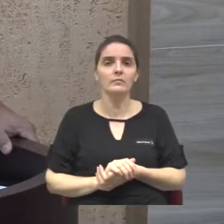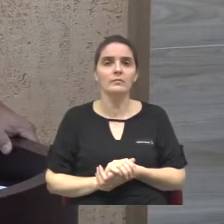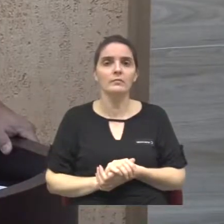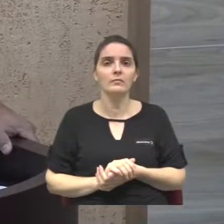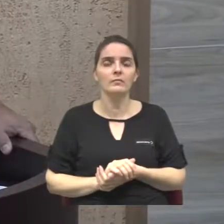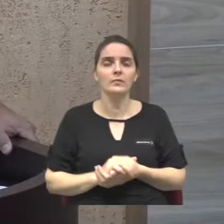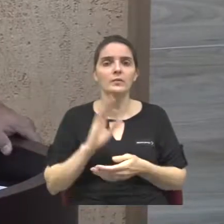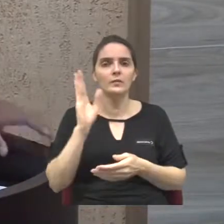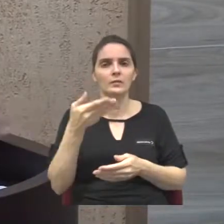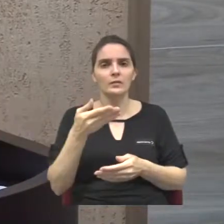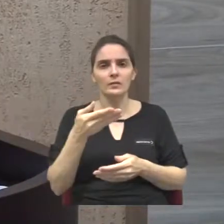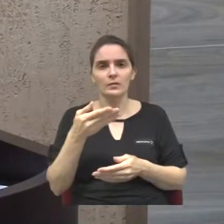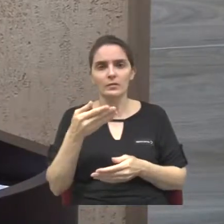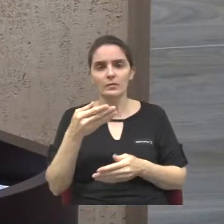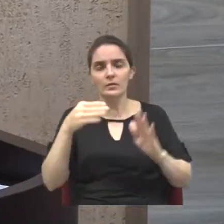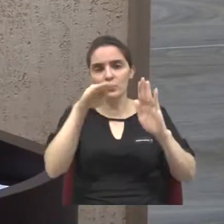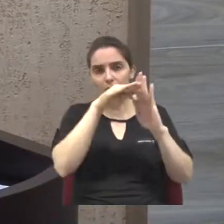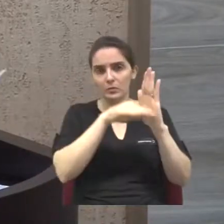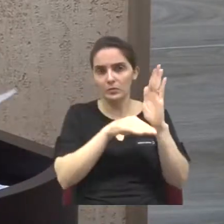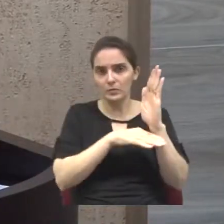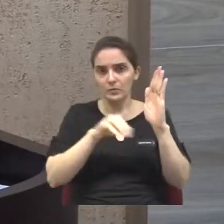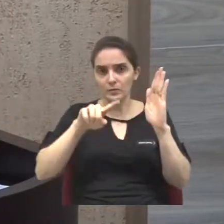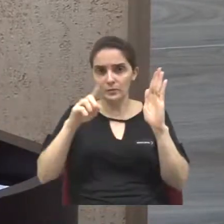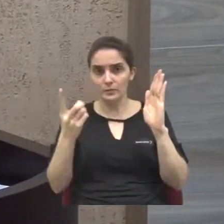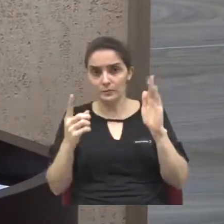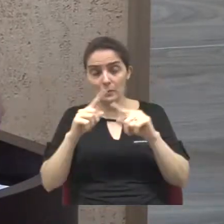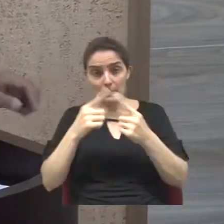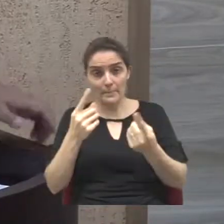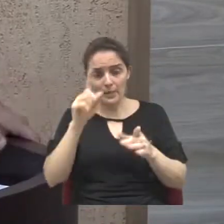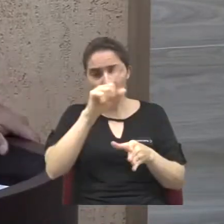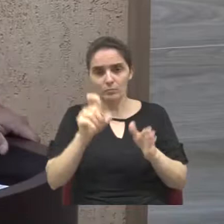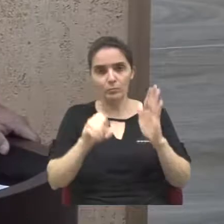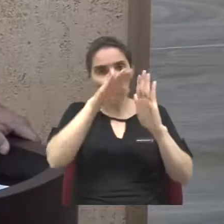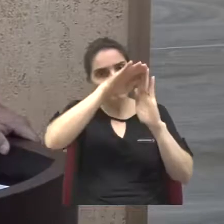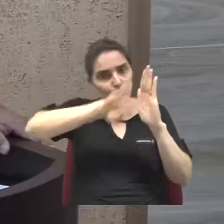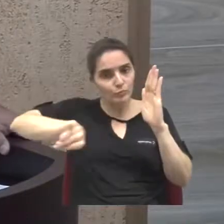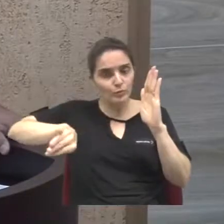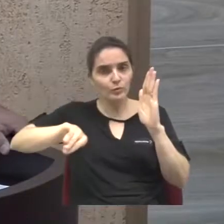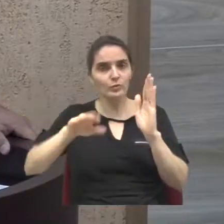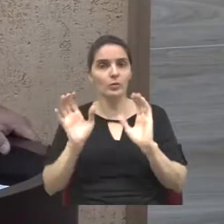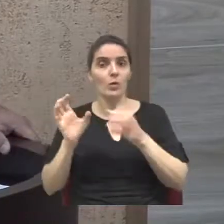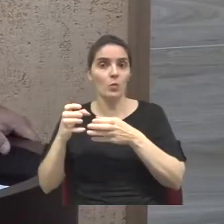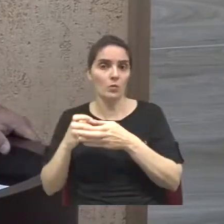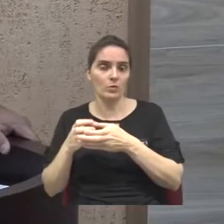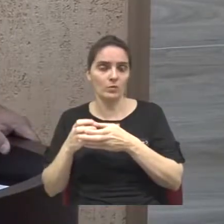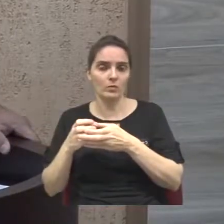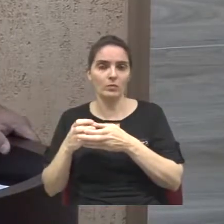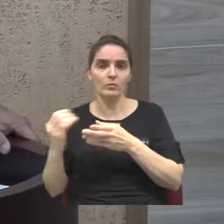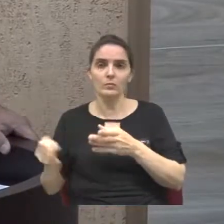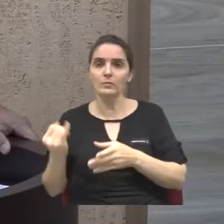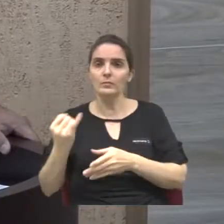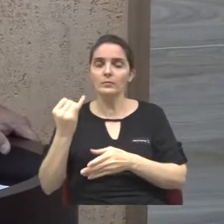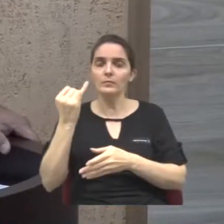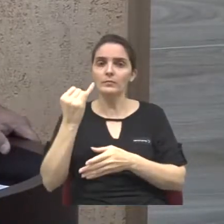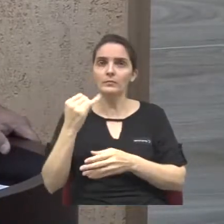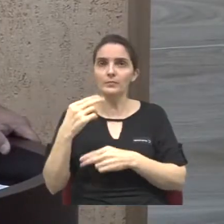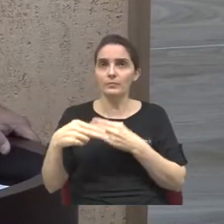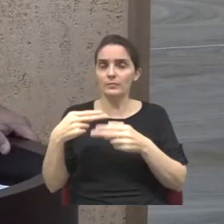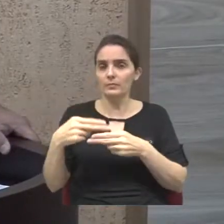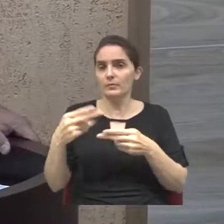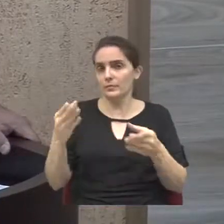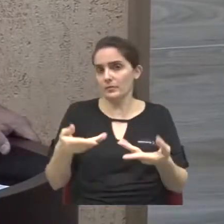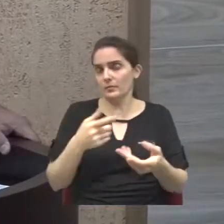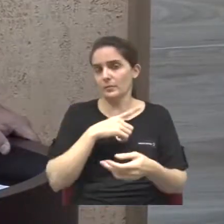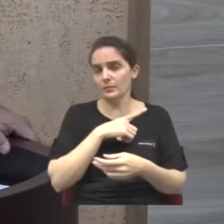a minha comissão de assuntos relevantes. Então, nós temos aqui nessa casa, que foi